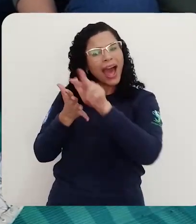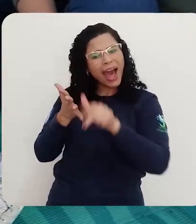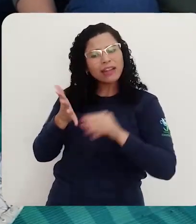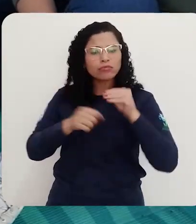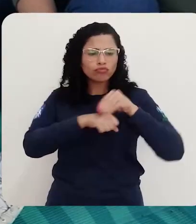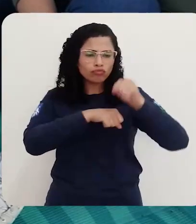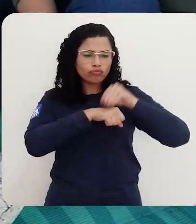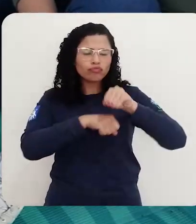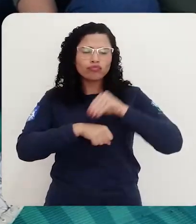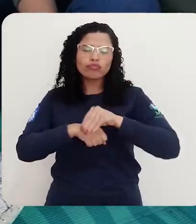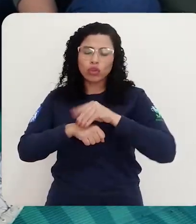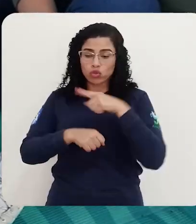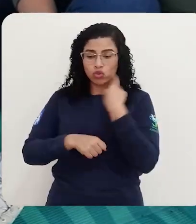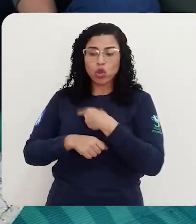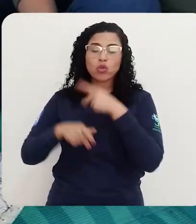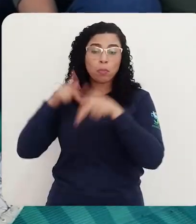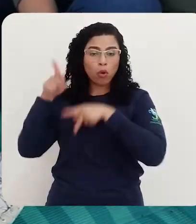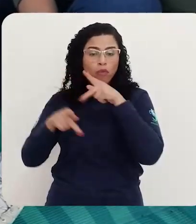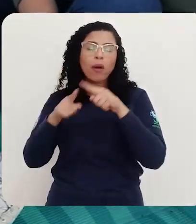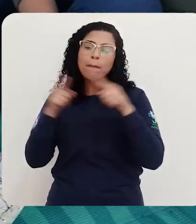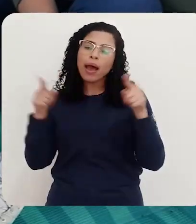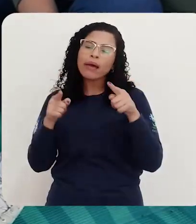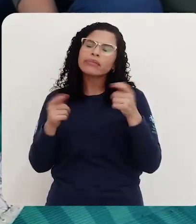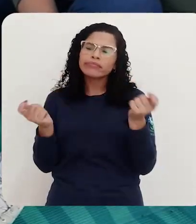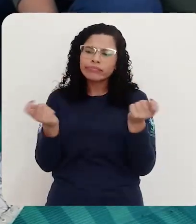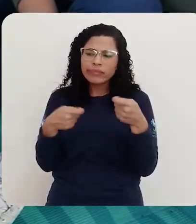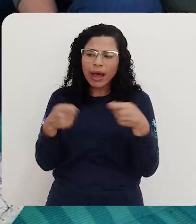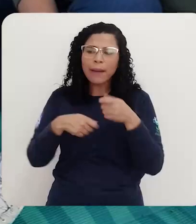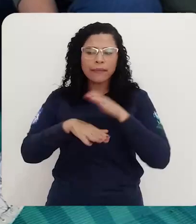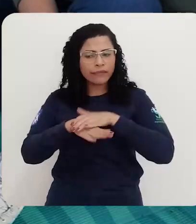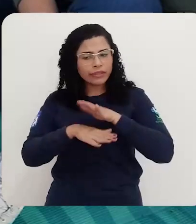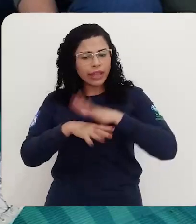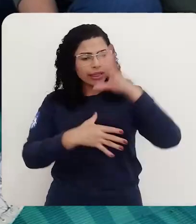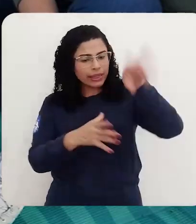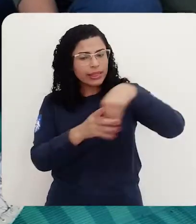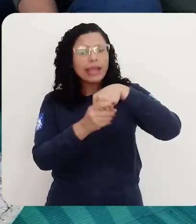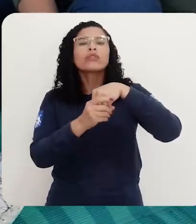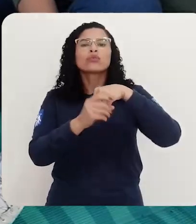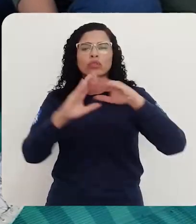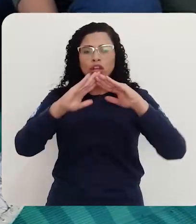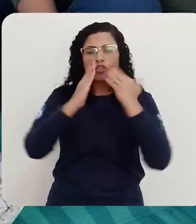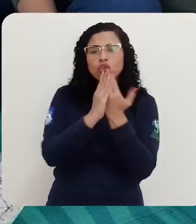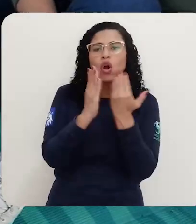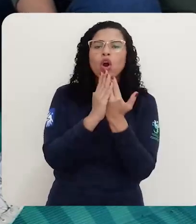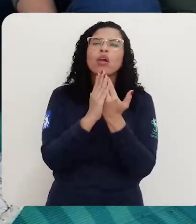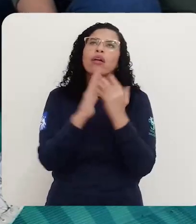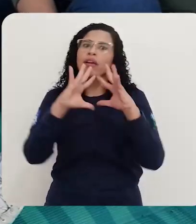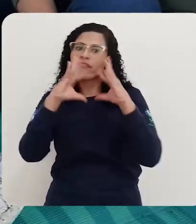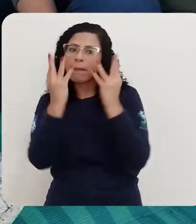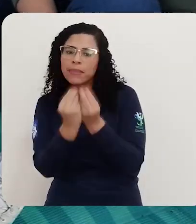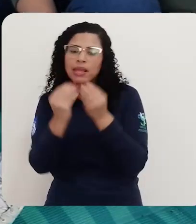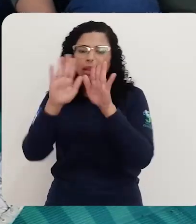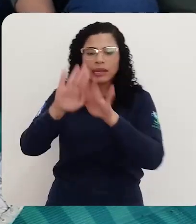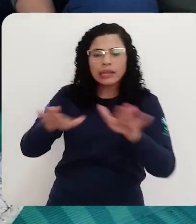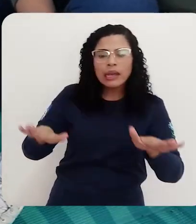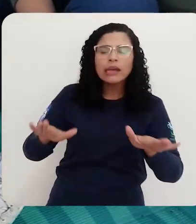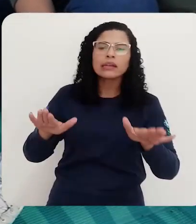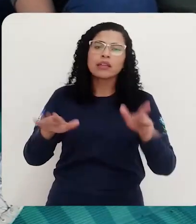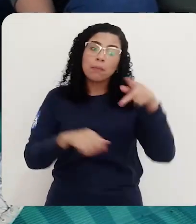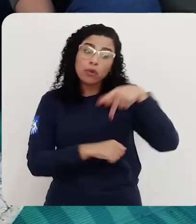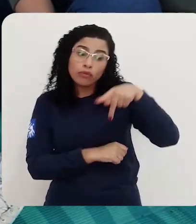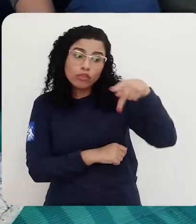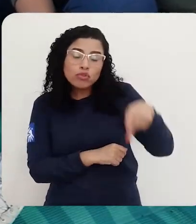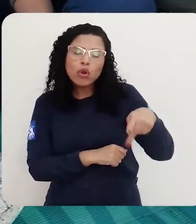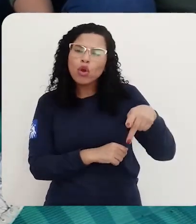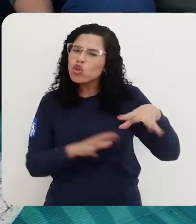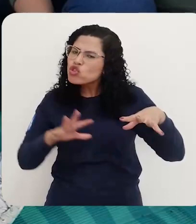são várias contribuições dos nossos povos. Mas eu trouxe esse jogo que é bem possível ser realizado nas escolas, juntamente com familiares,